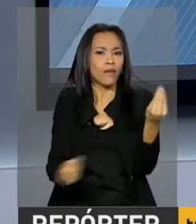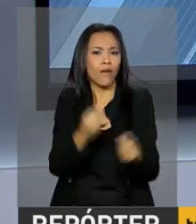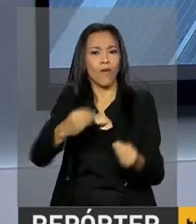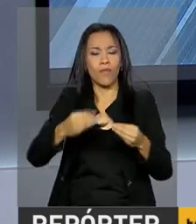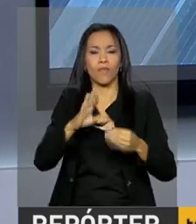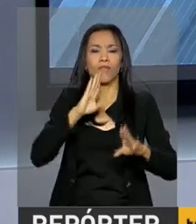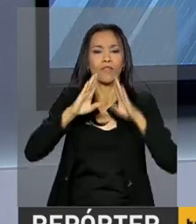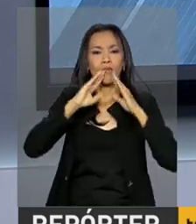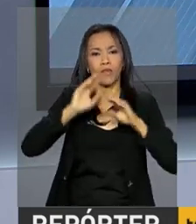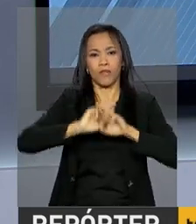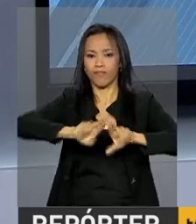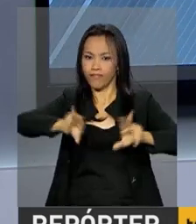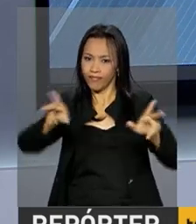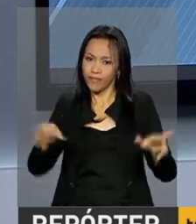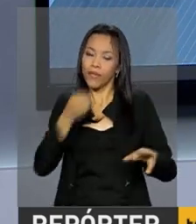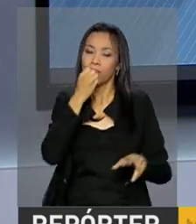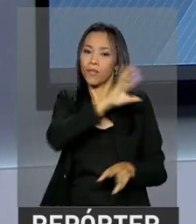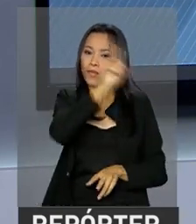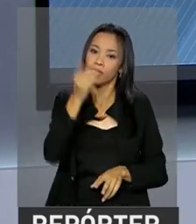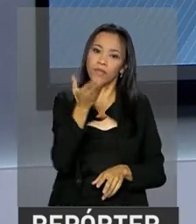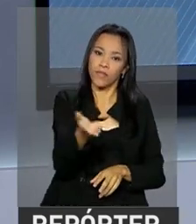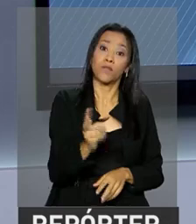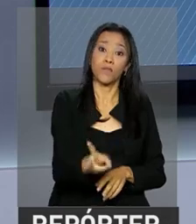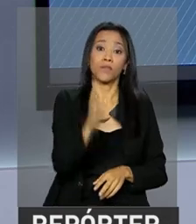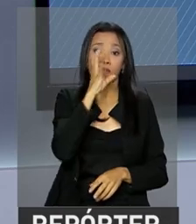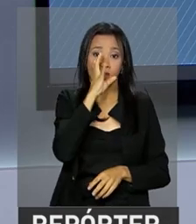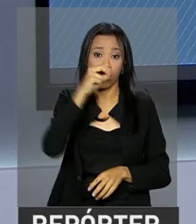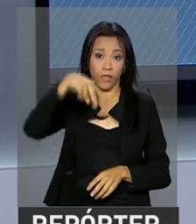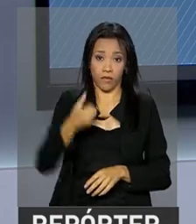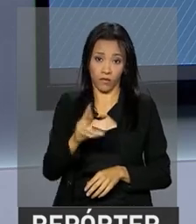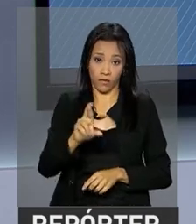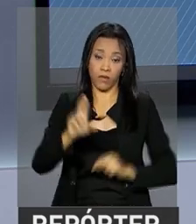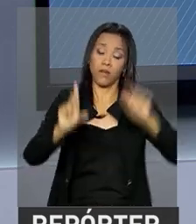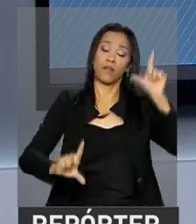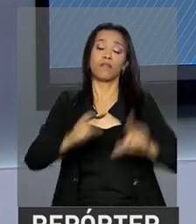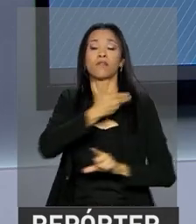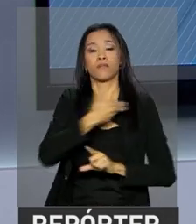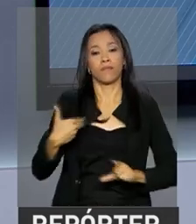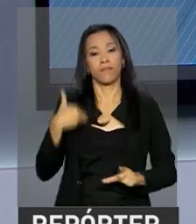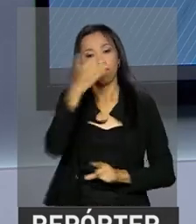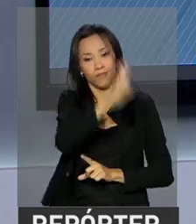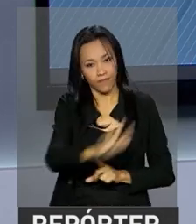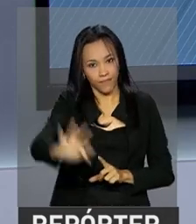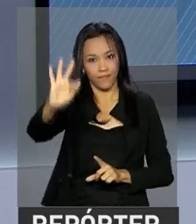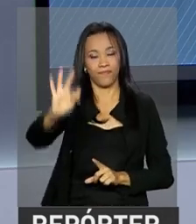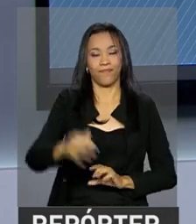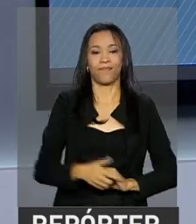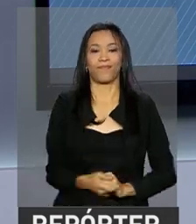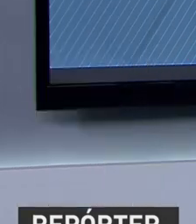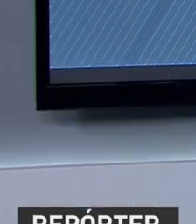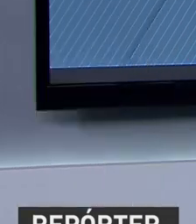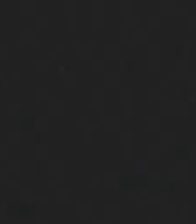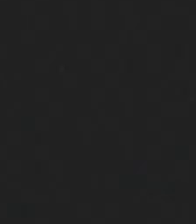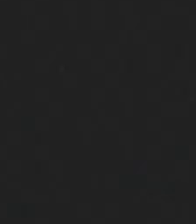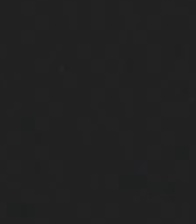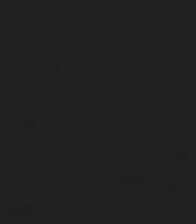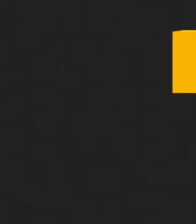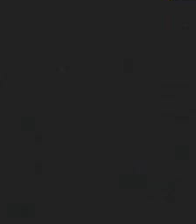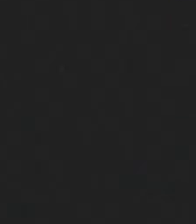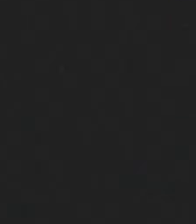em nossas redes sociais. Um bom dia para você e continue com a gente aqui na NBR, a TV do governo federal.